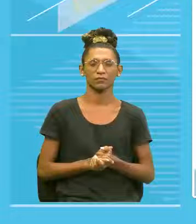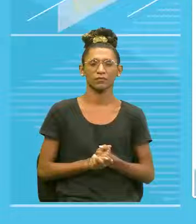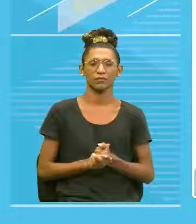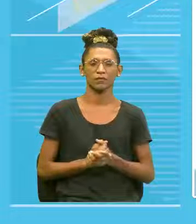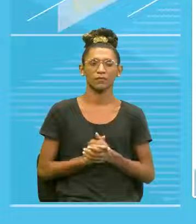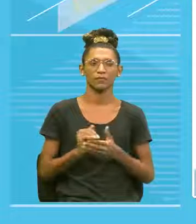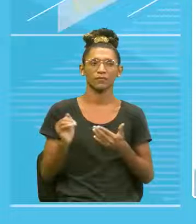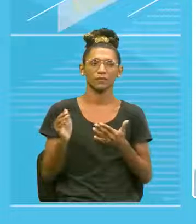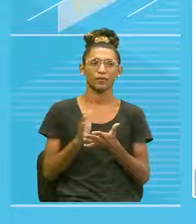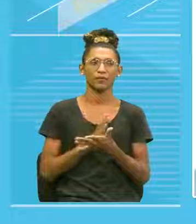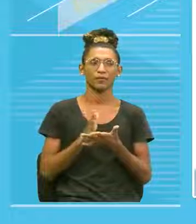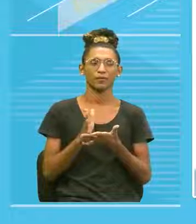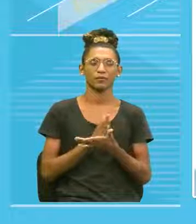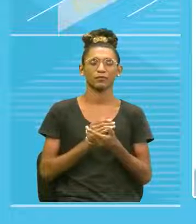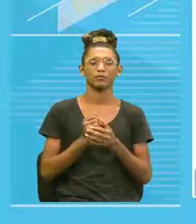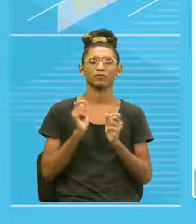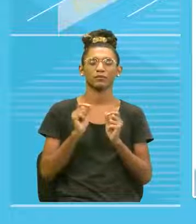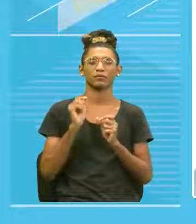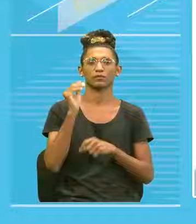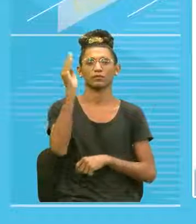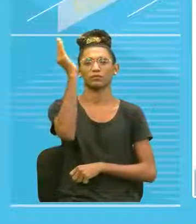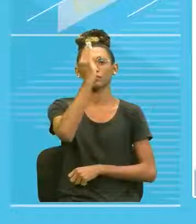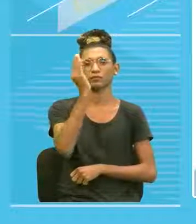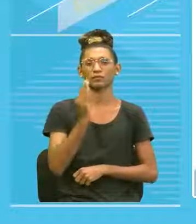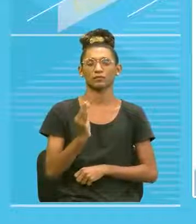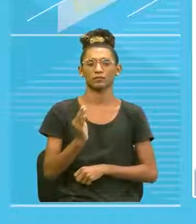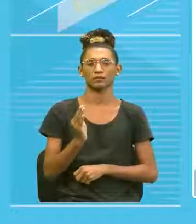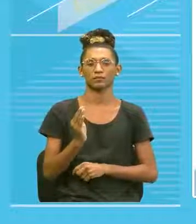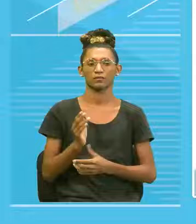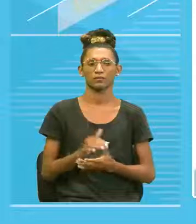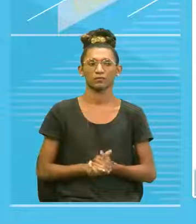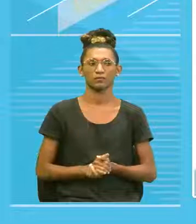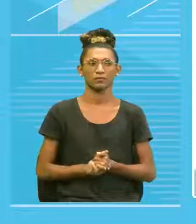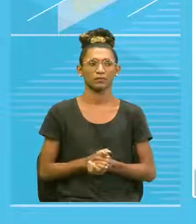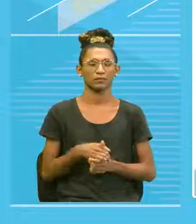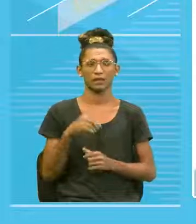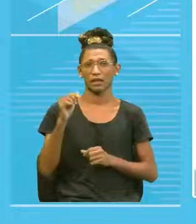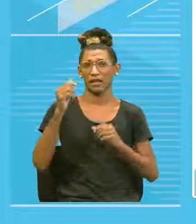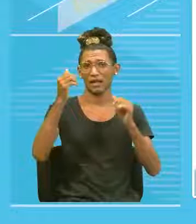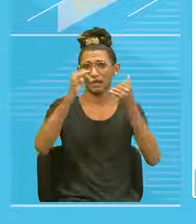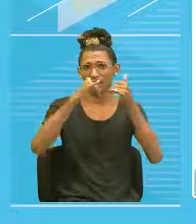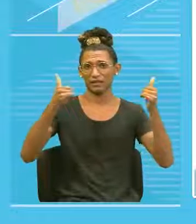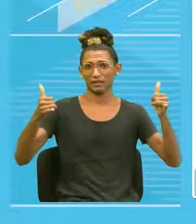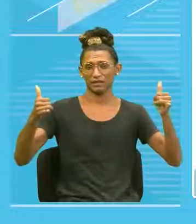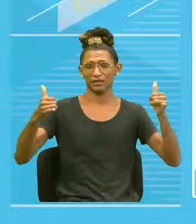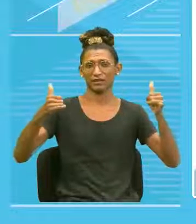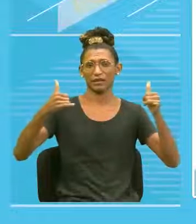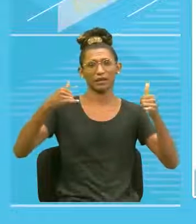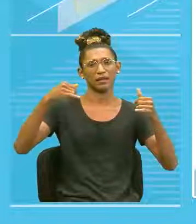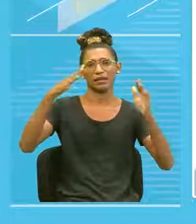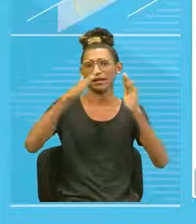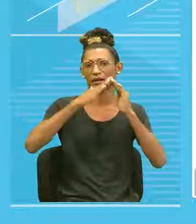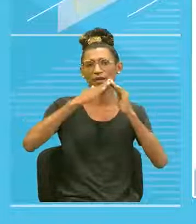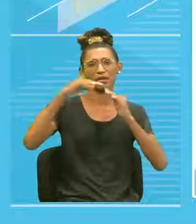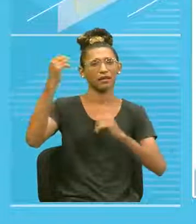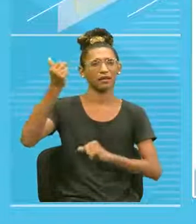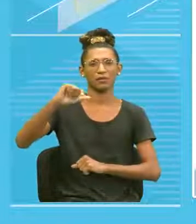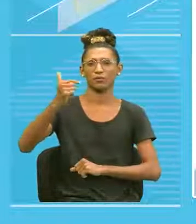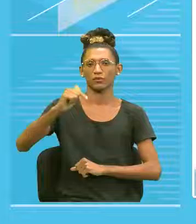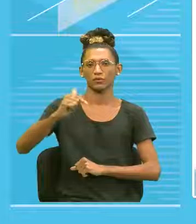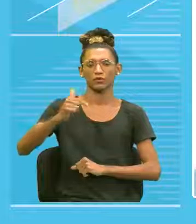é a maior parte do Brasil eu não tinha energia elétrica nos casos